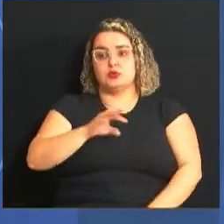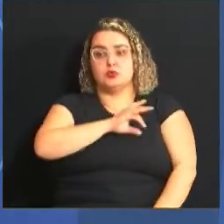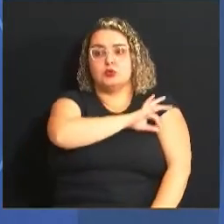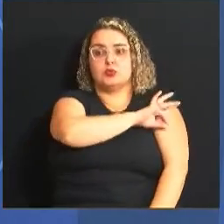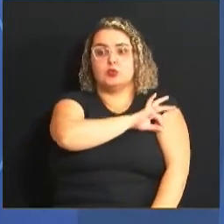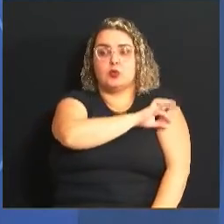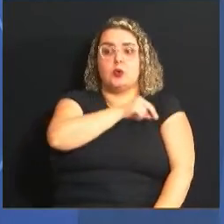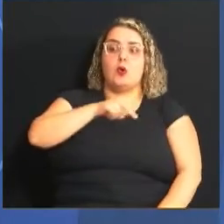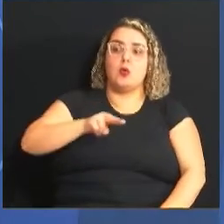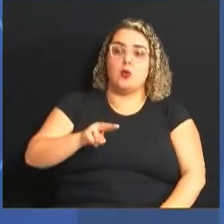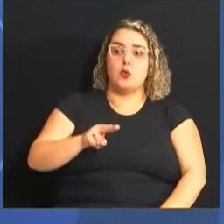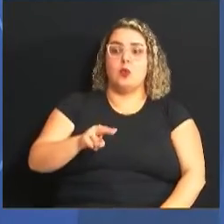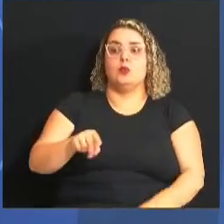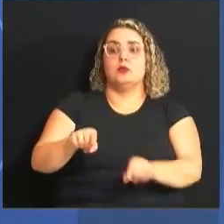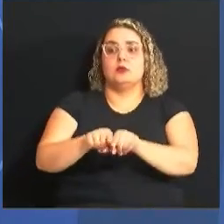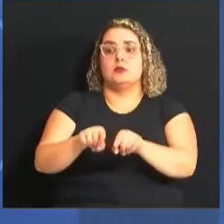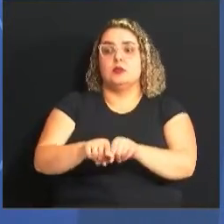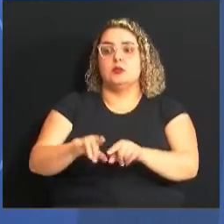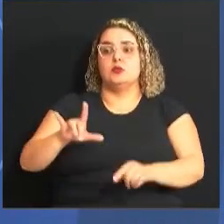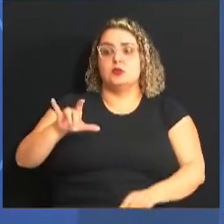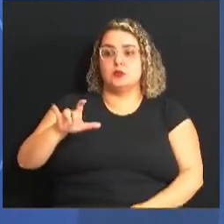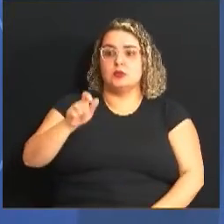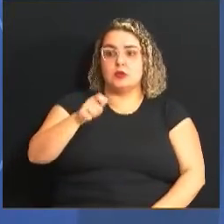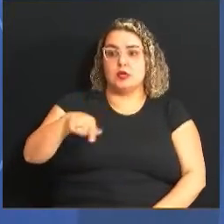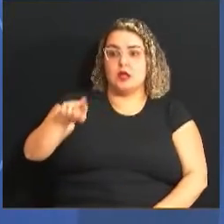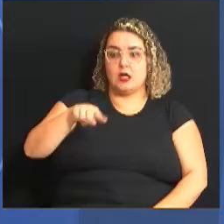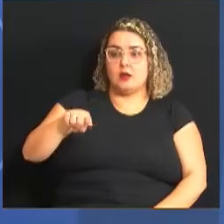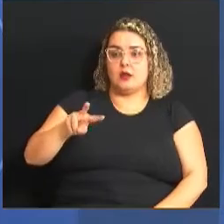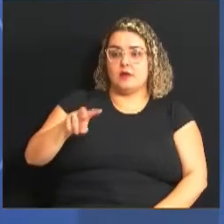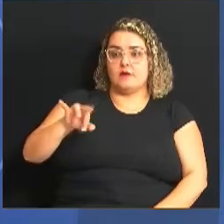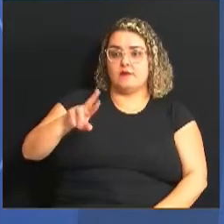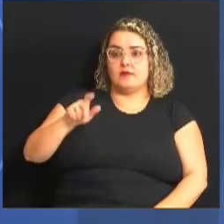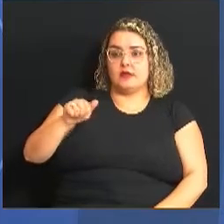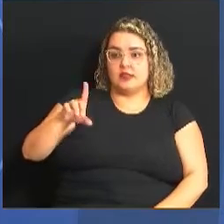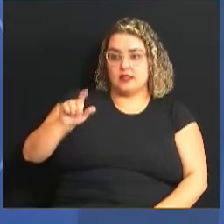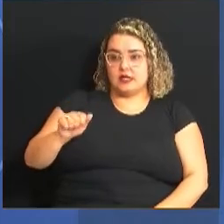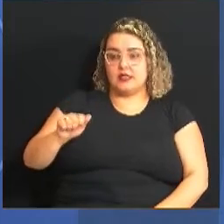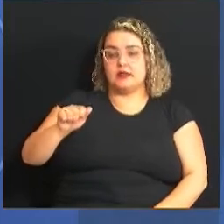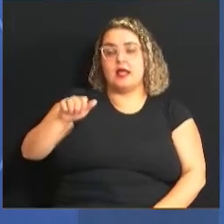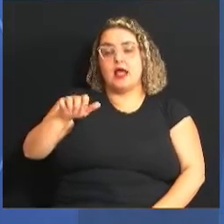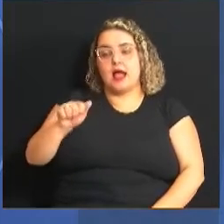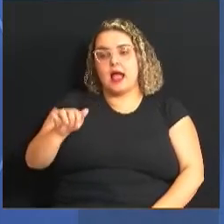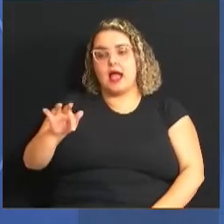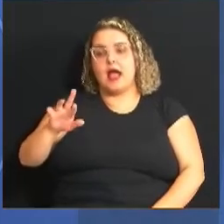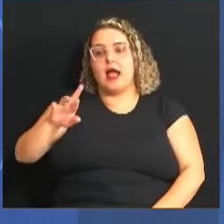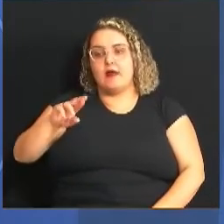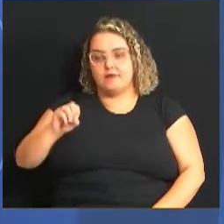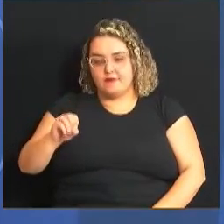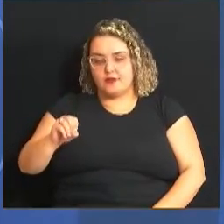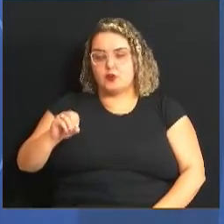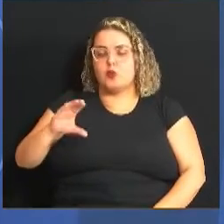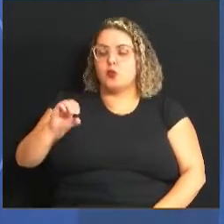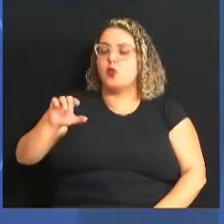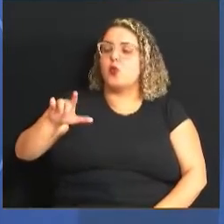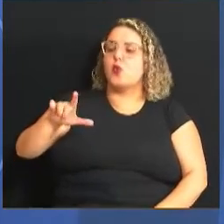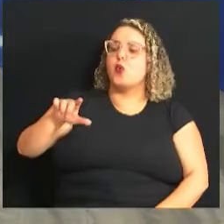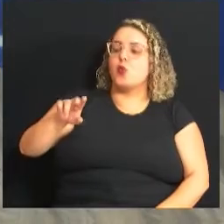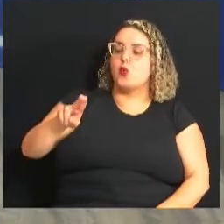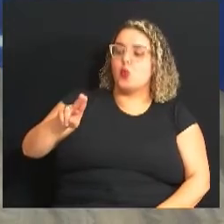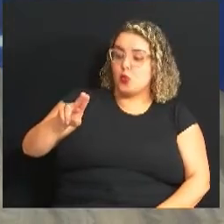ou através lá do Instagram, @Virada Afrocultural, tem o link também desse